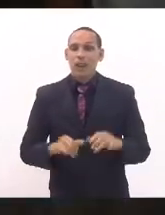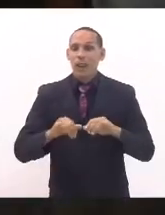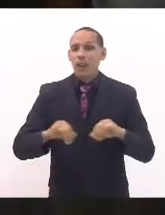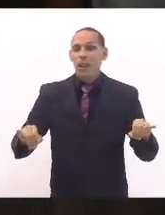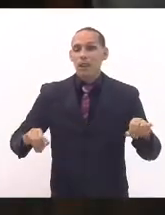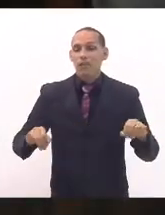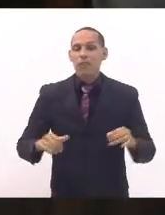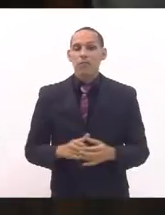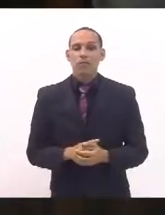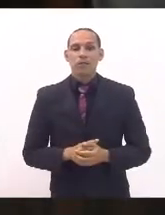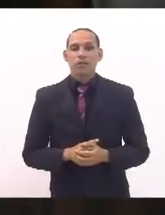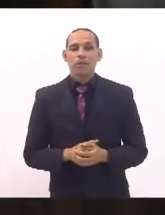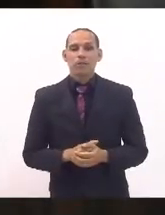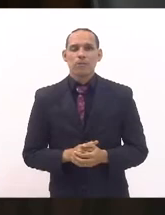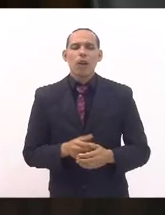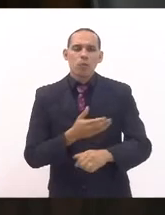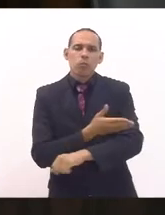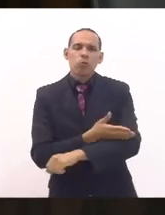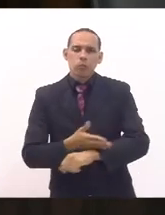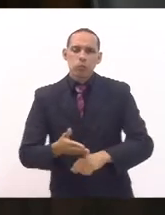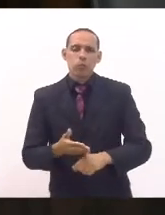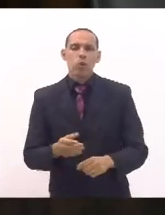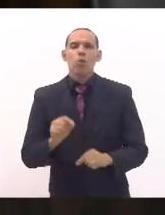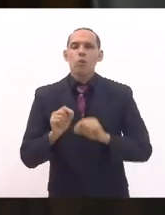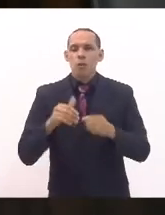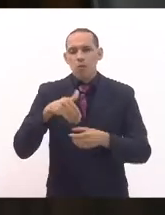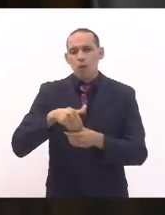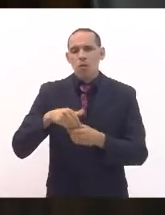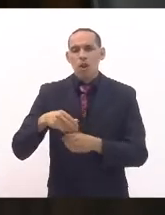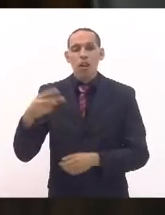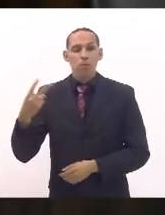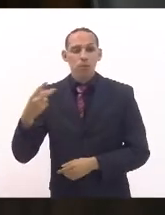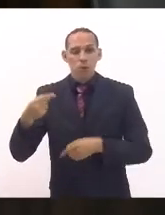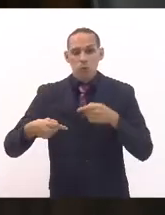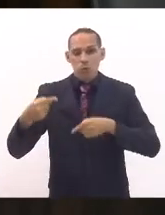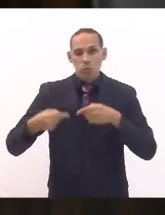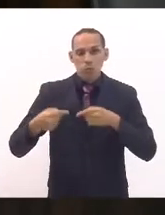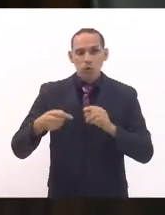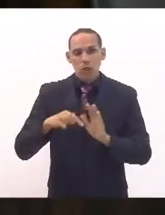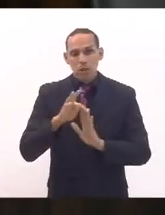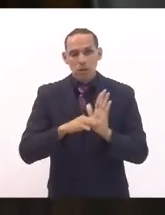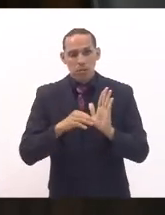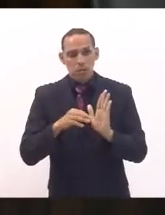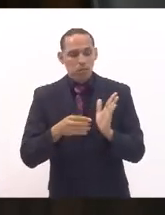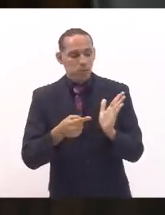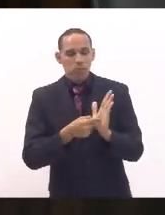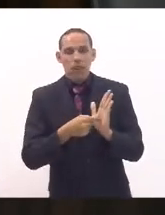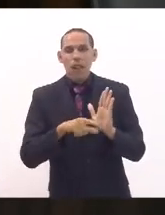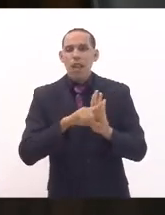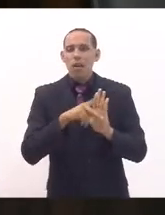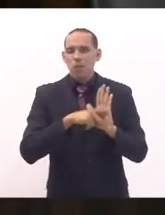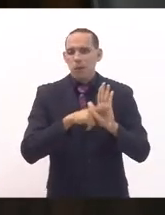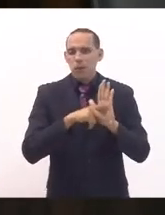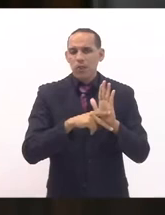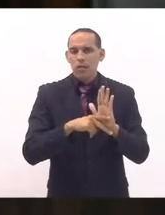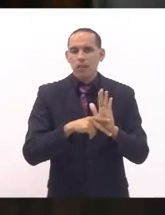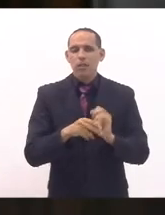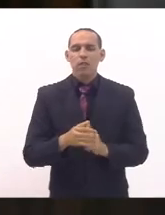Anuncio, em tramitação ordinária, em votação, em segunda discussão, redação do vencido. Projeto de lei número